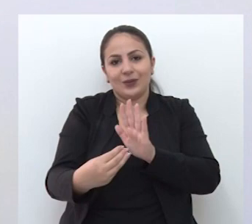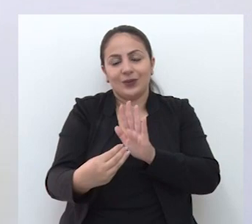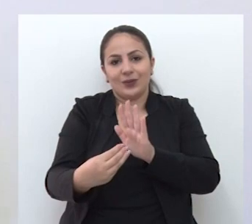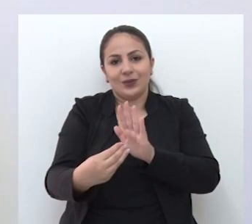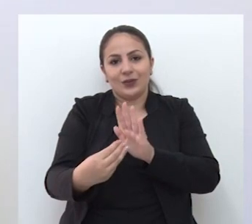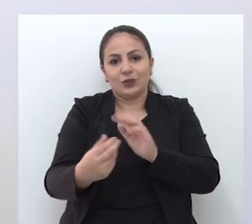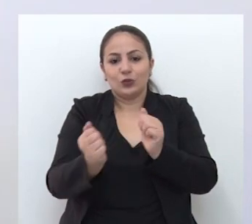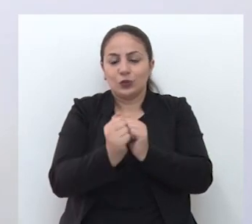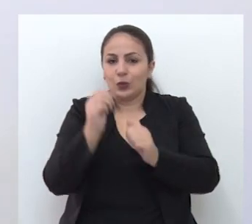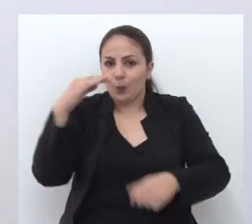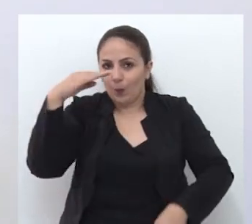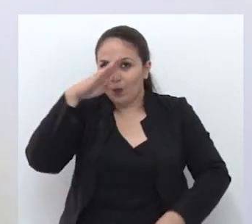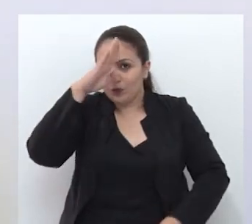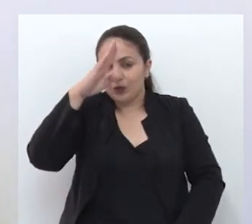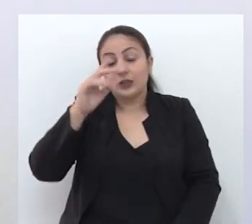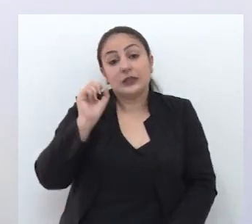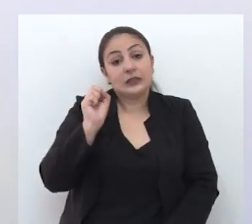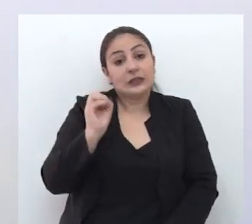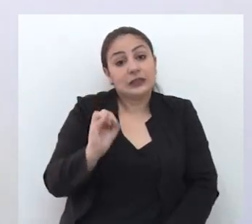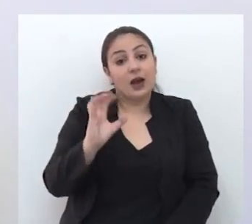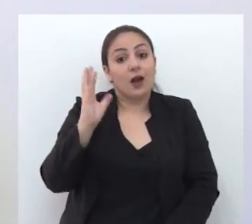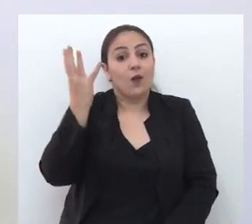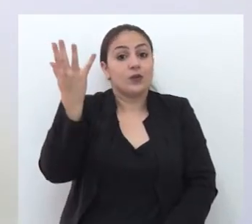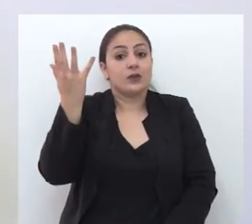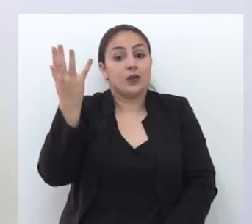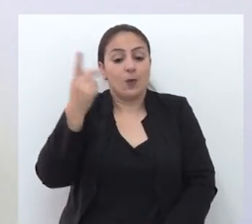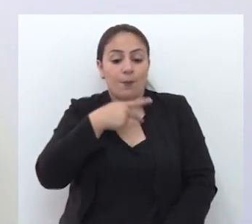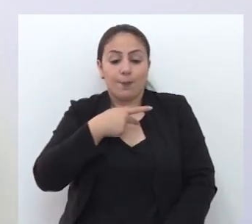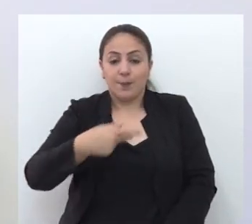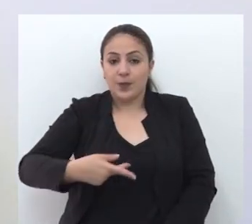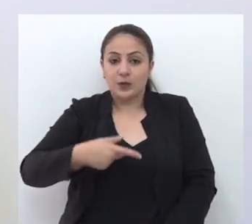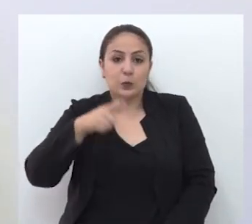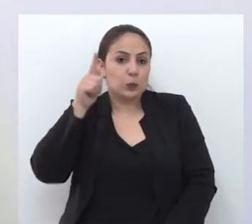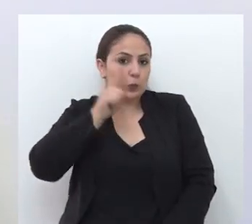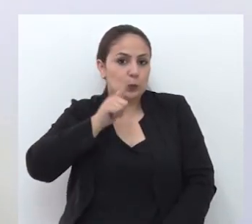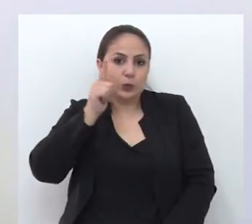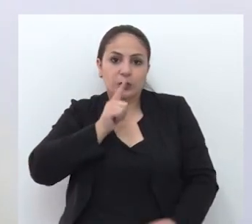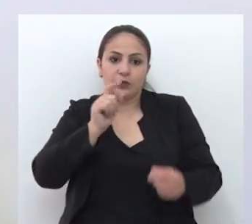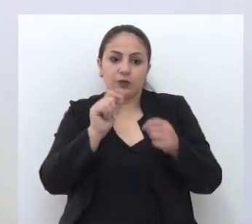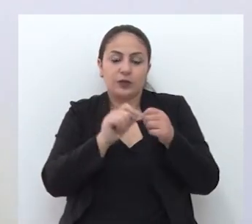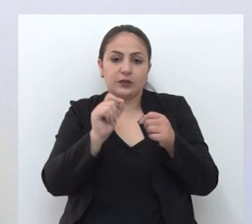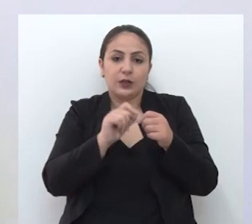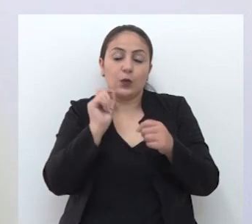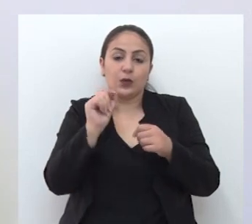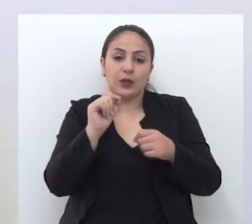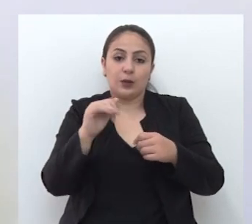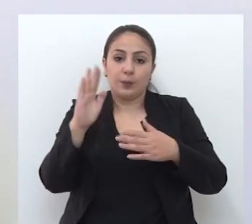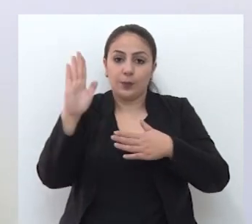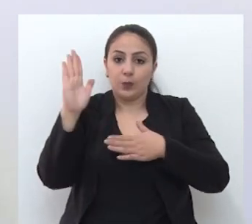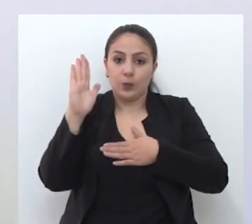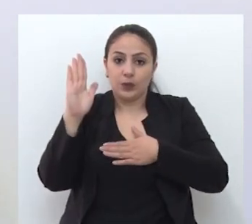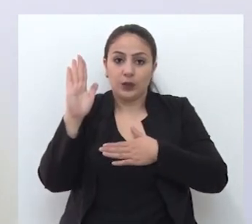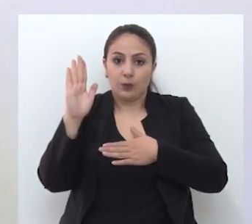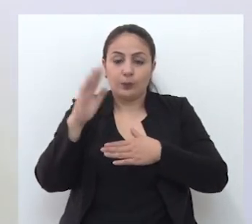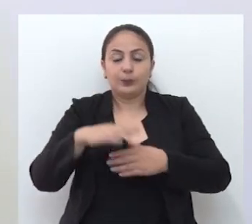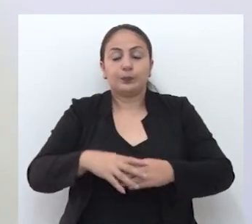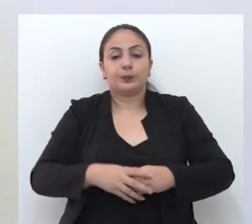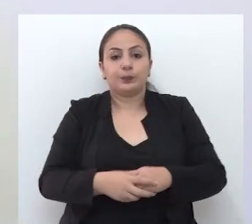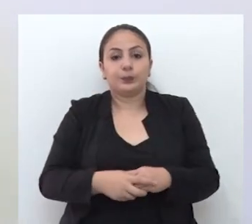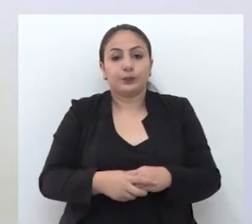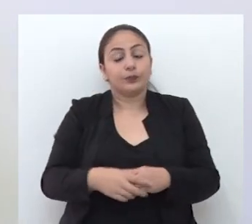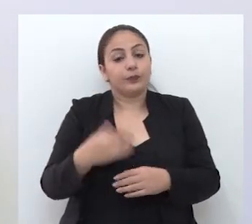Jair Bolsonaro, e se por acaso o presidente não vir a fazer o que prometeu ou não vir a cumprir com as suas